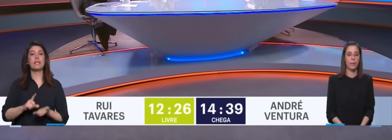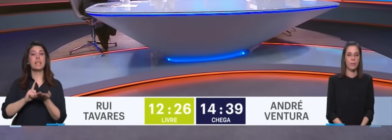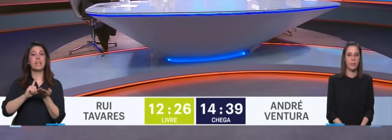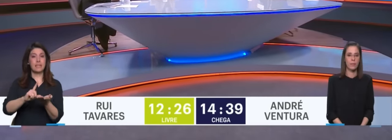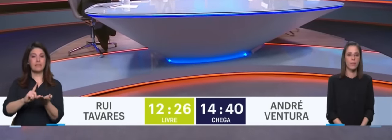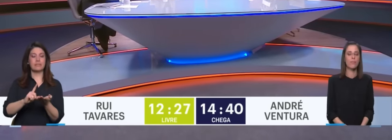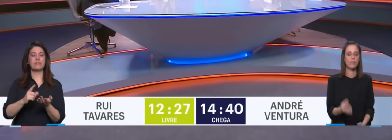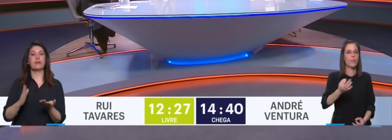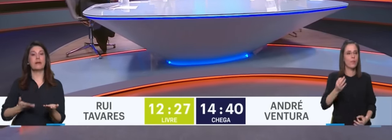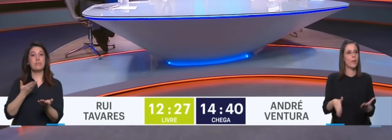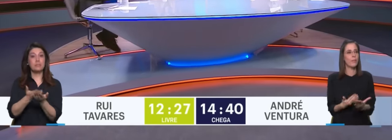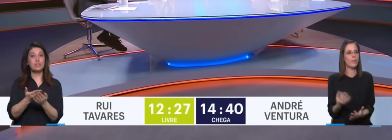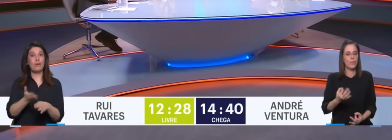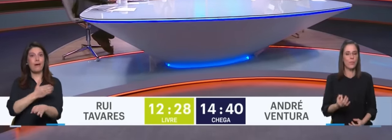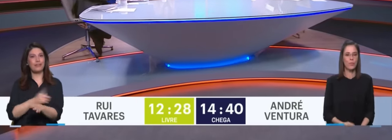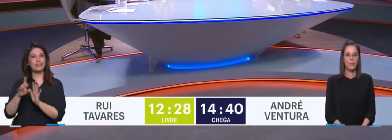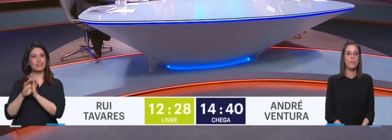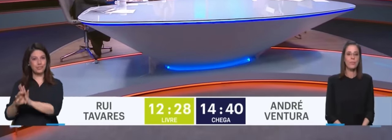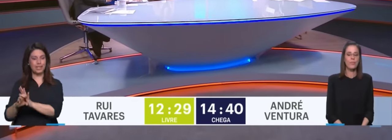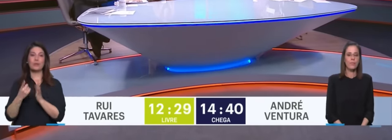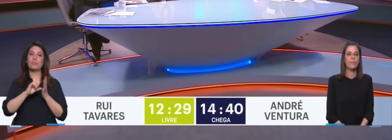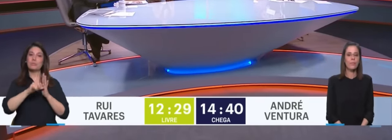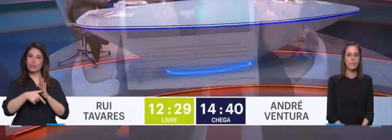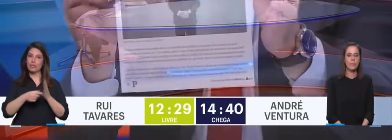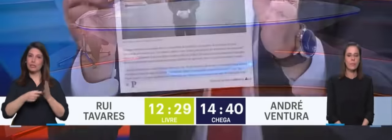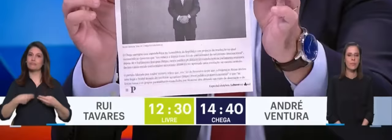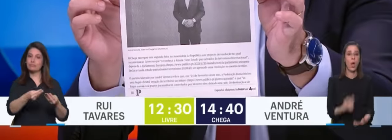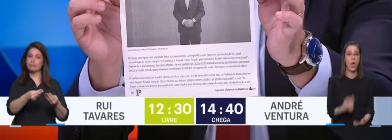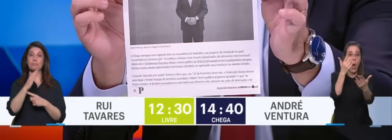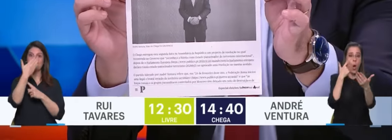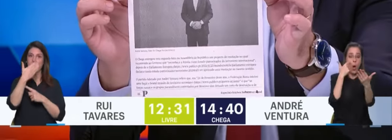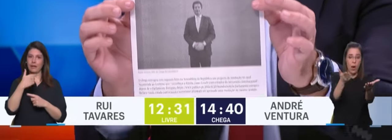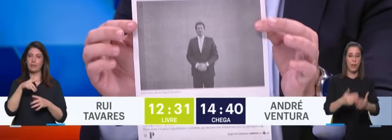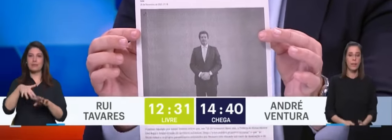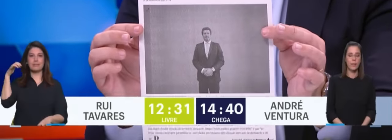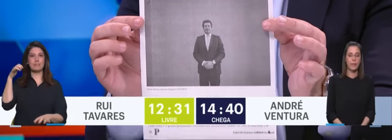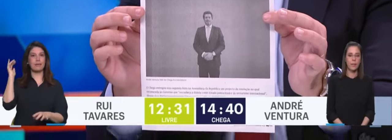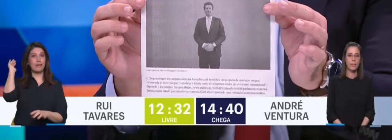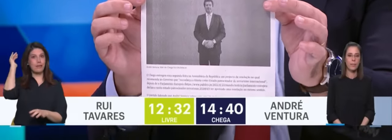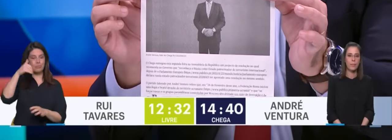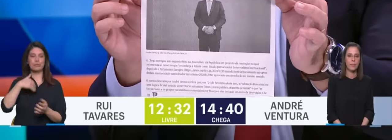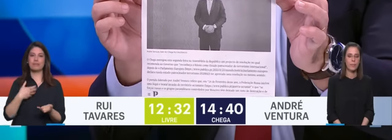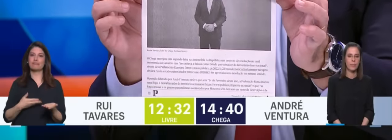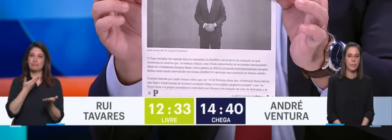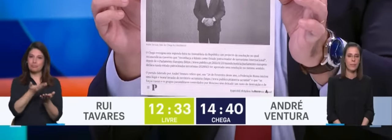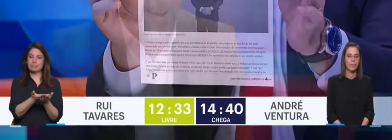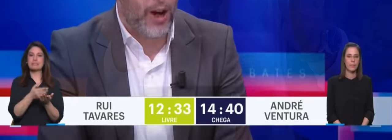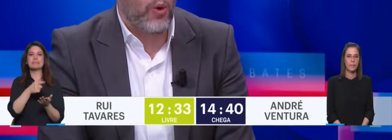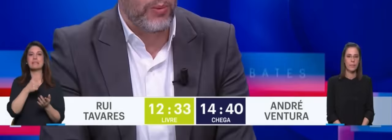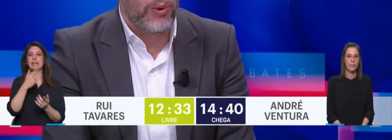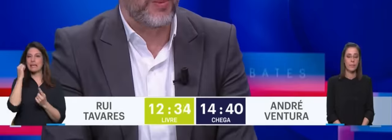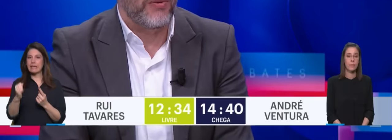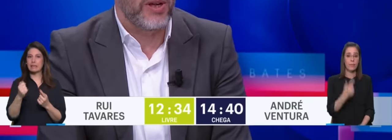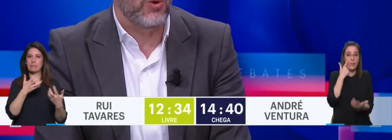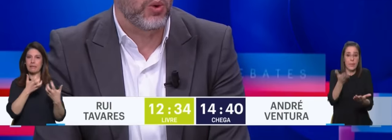apresentou cha um projeto no qual foi Aliás o primeiro que apresentou na Assembleia da República no qual os crimes de guerra